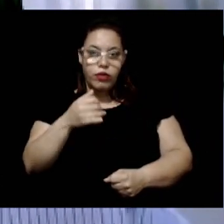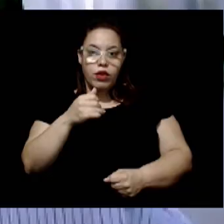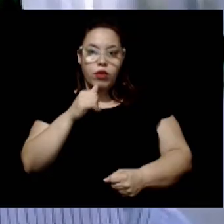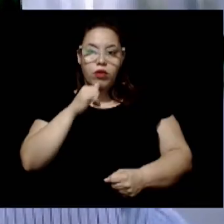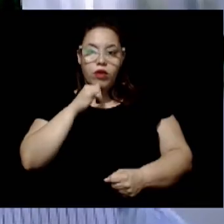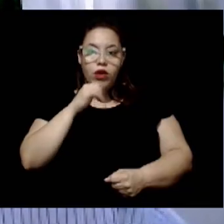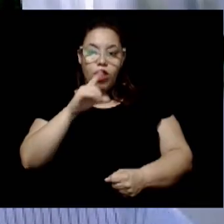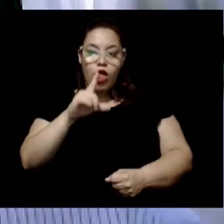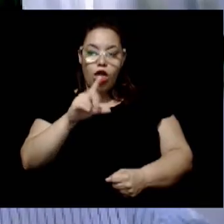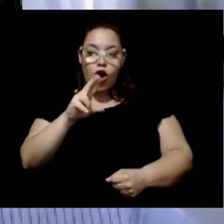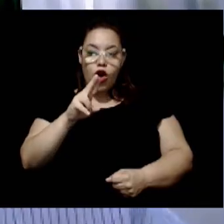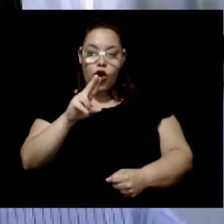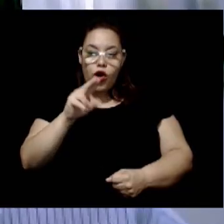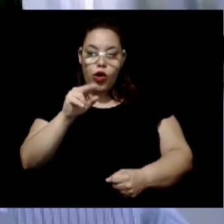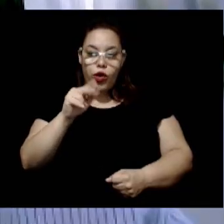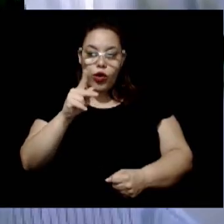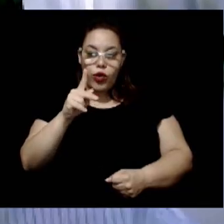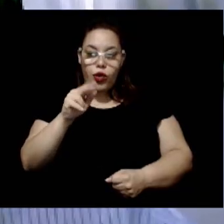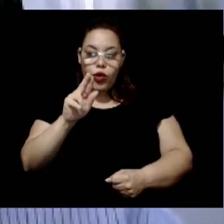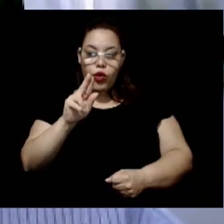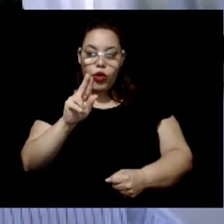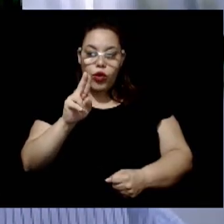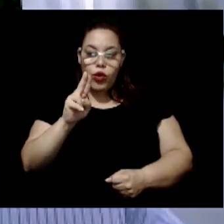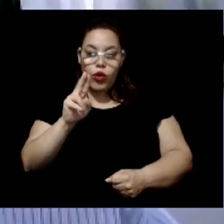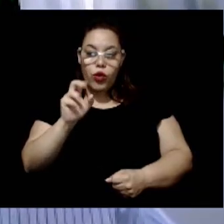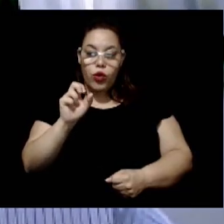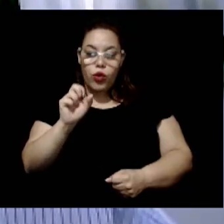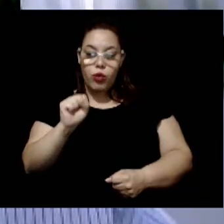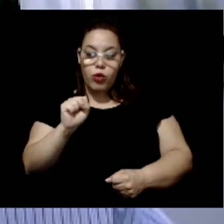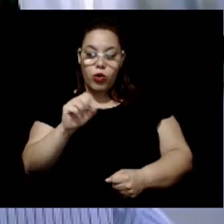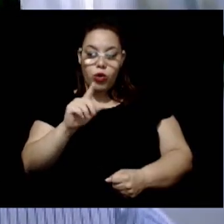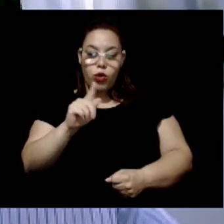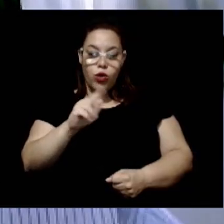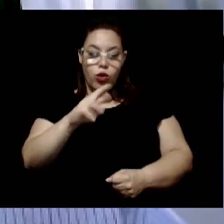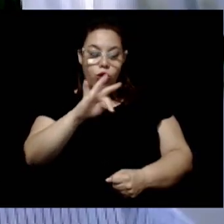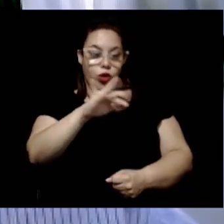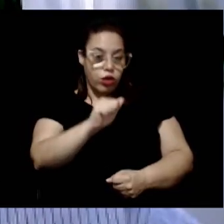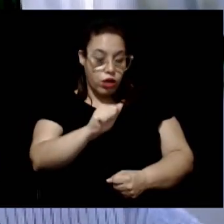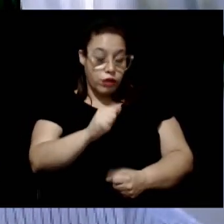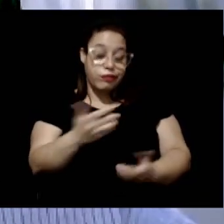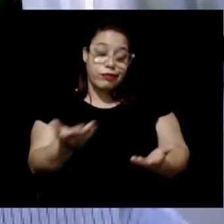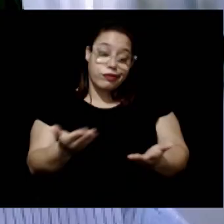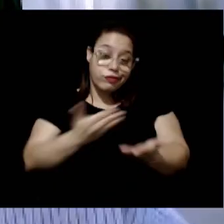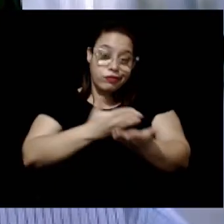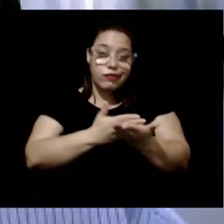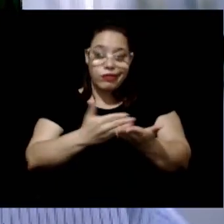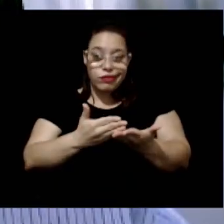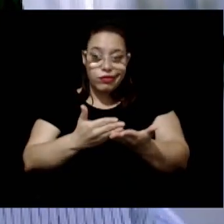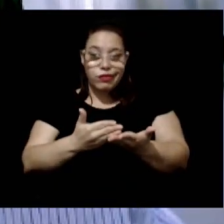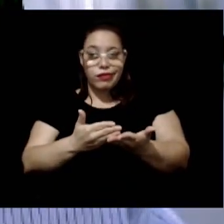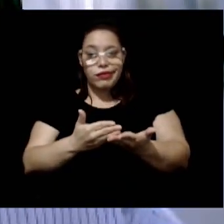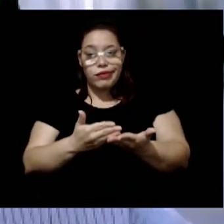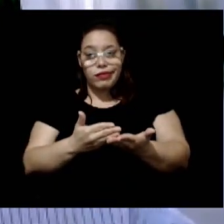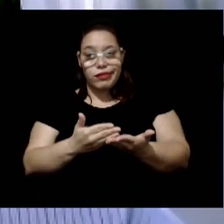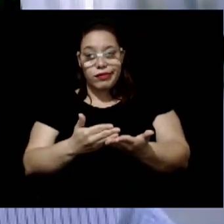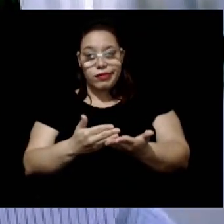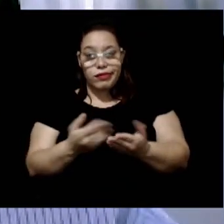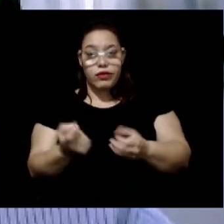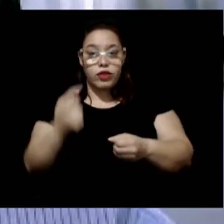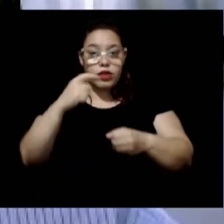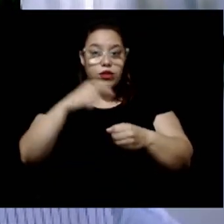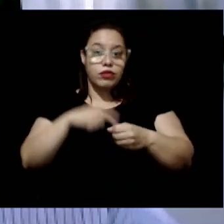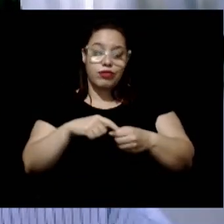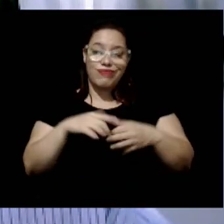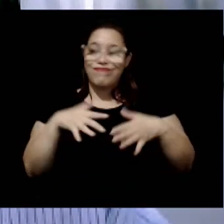é do adulto jovem. A própria gota começa na idade do adulto jovem. Eu volto a dizer, não dá para a gente tratar todas